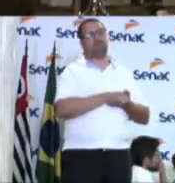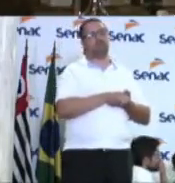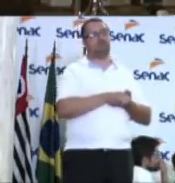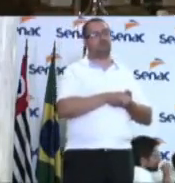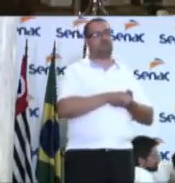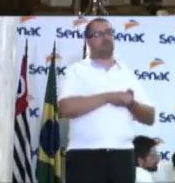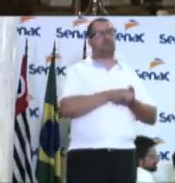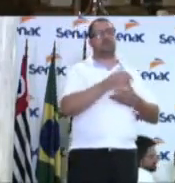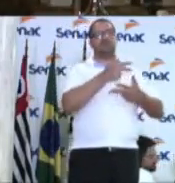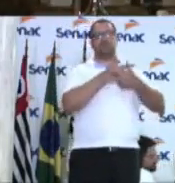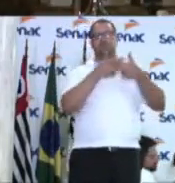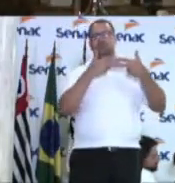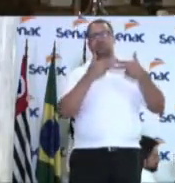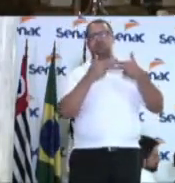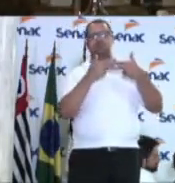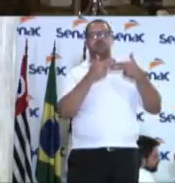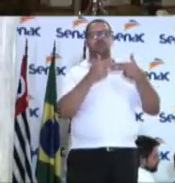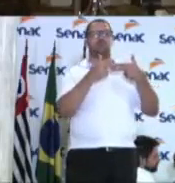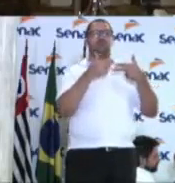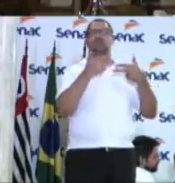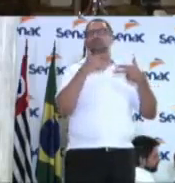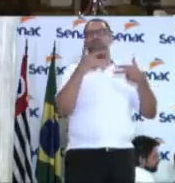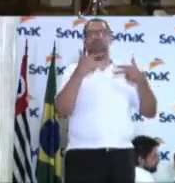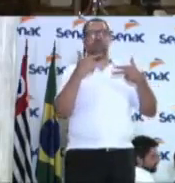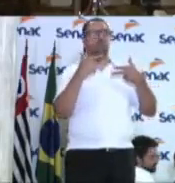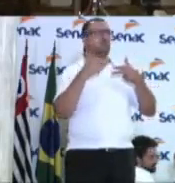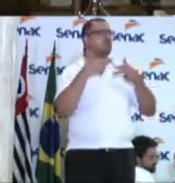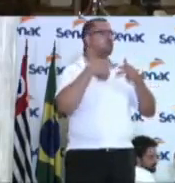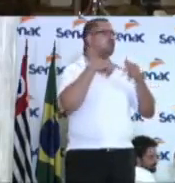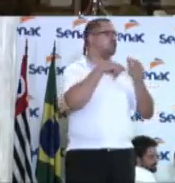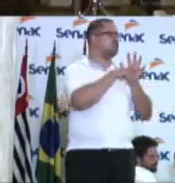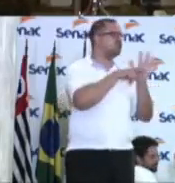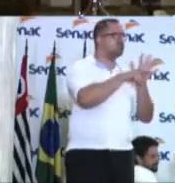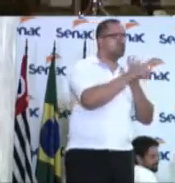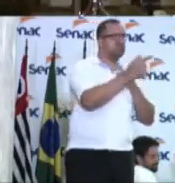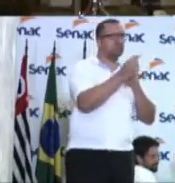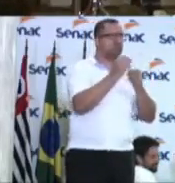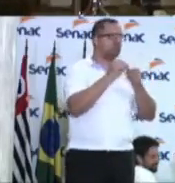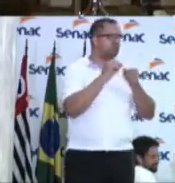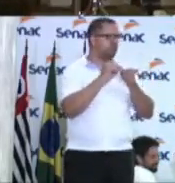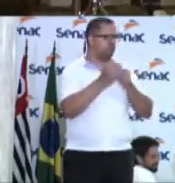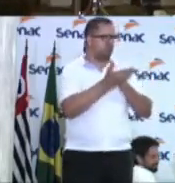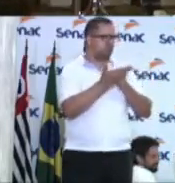A gente tem alguma pergunta que vocês queiram fazer?